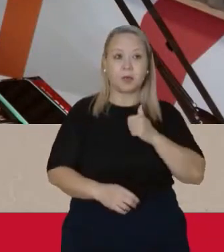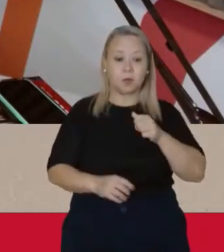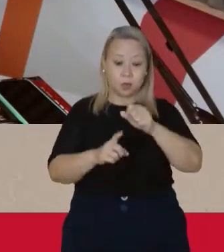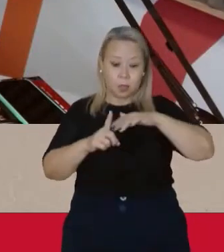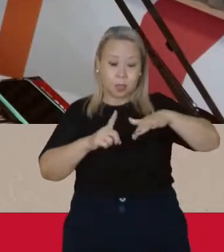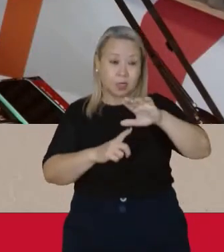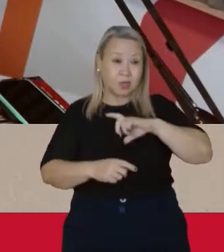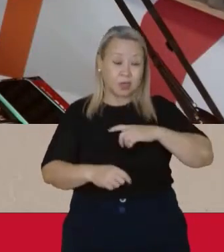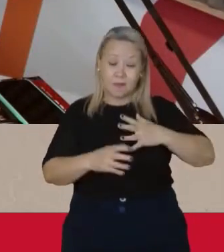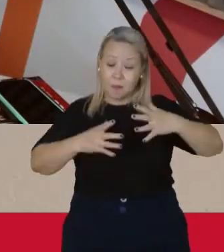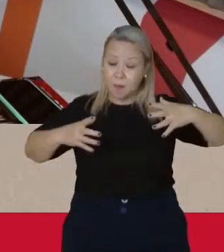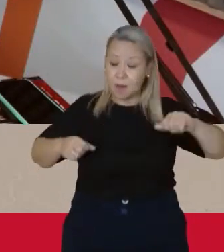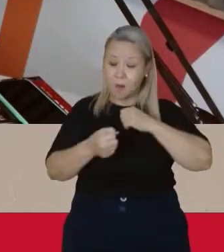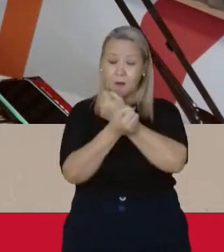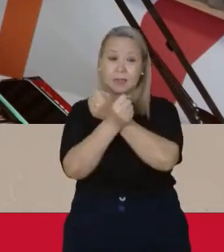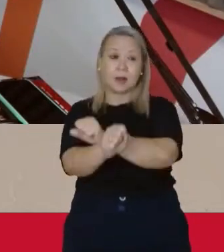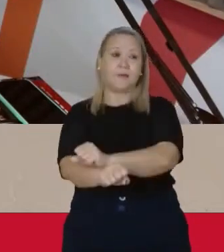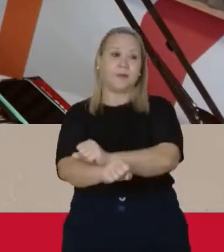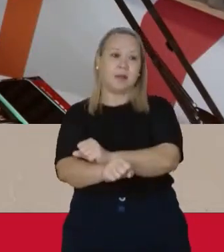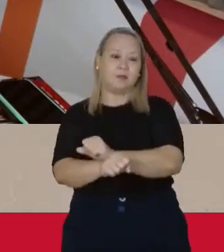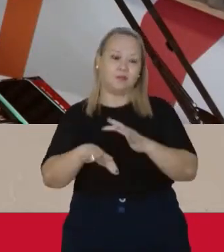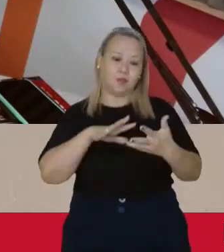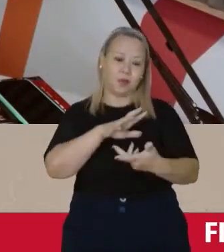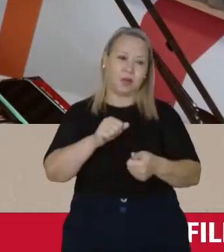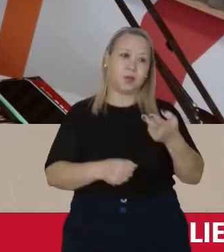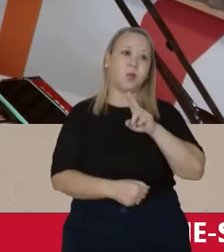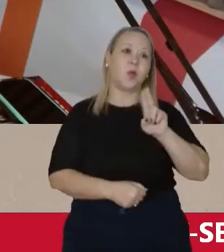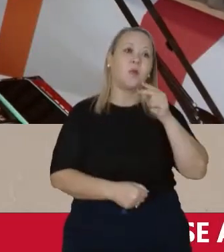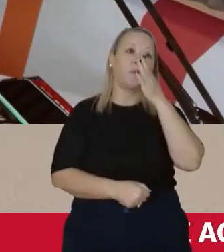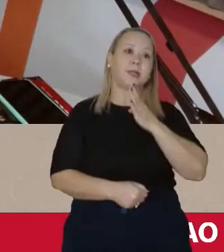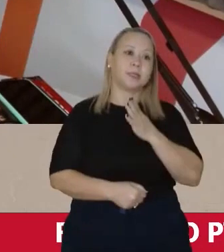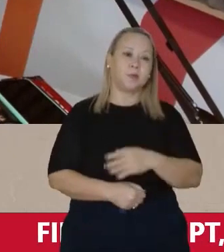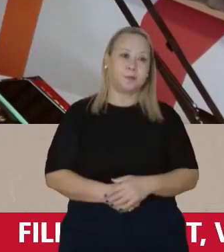maior escravidão do planeta, que se chama o Brasil.